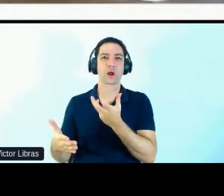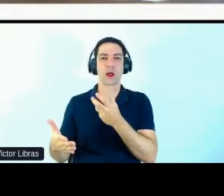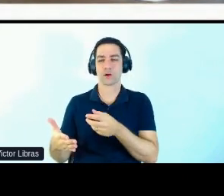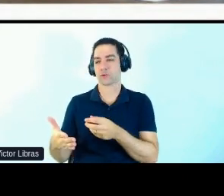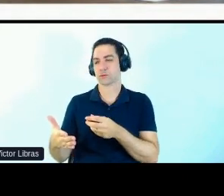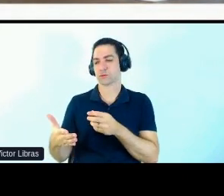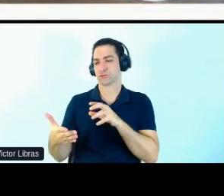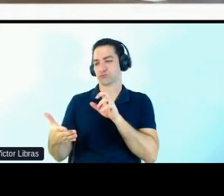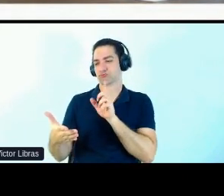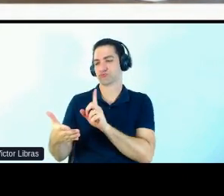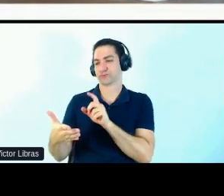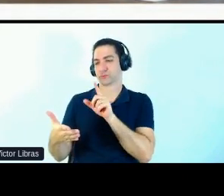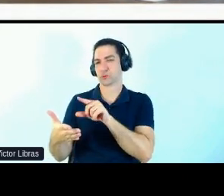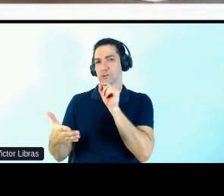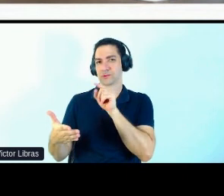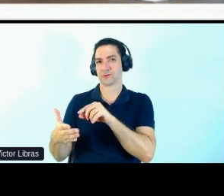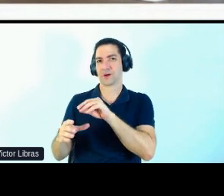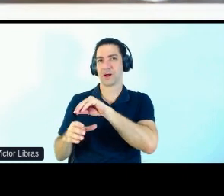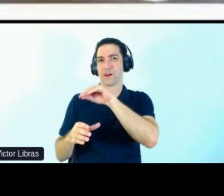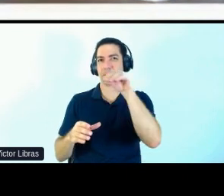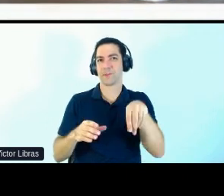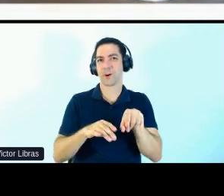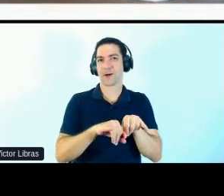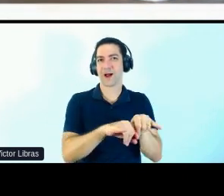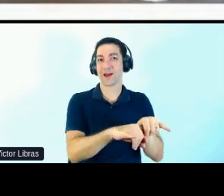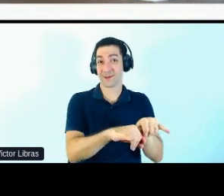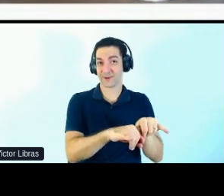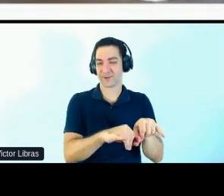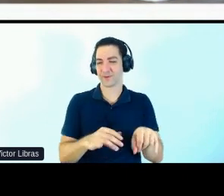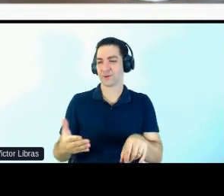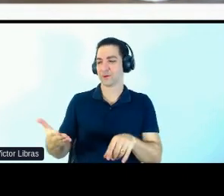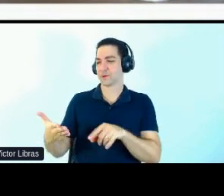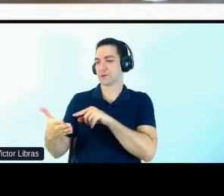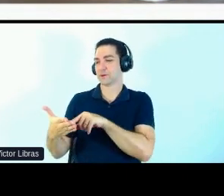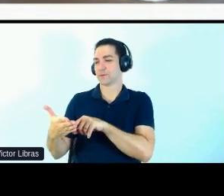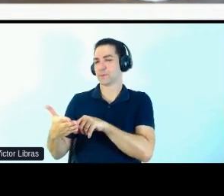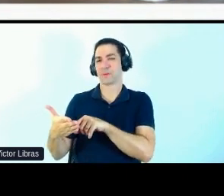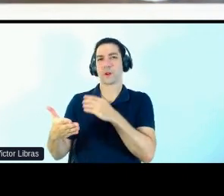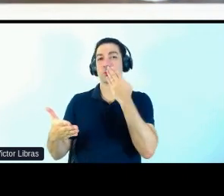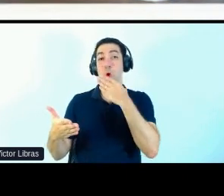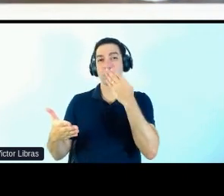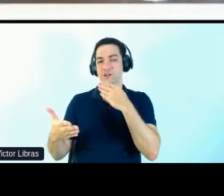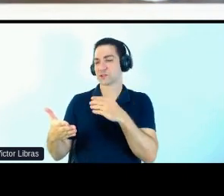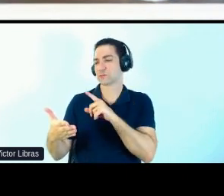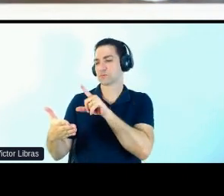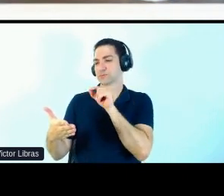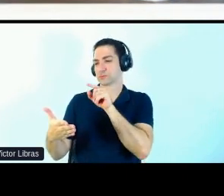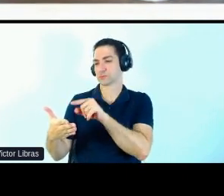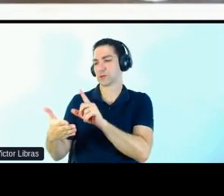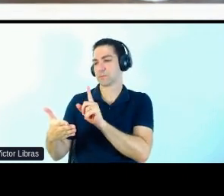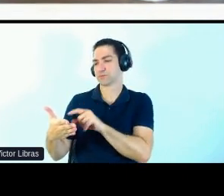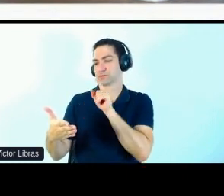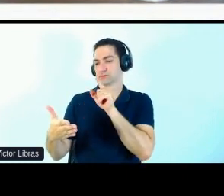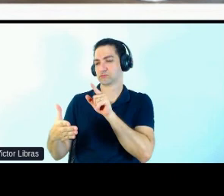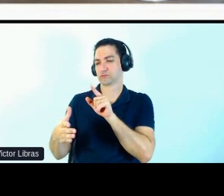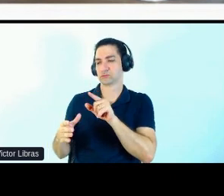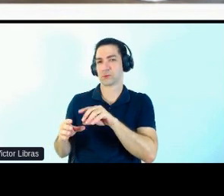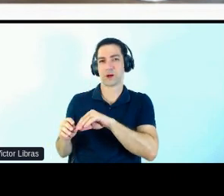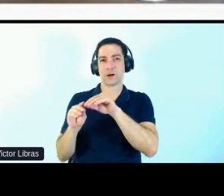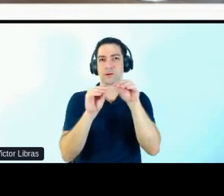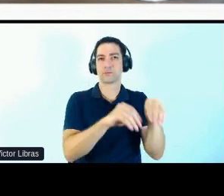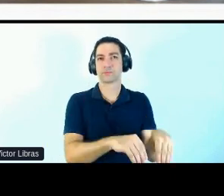Vou escolho, clico, boto no carrinho. Beleza, é isso que eu quero, fecha a compra,